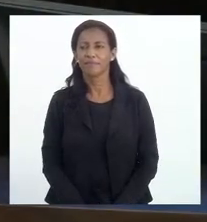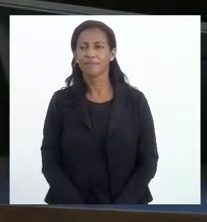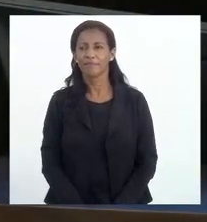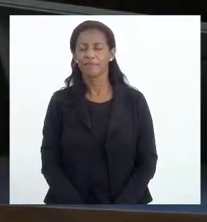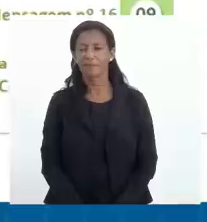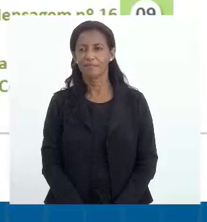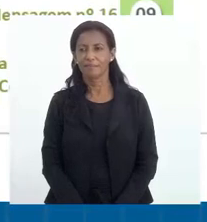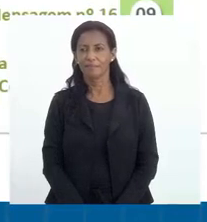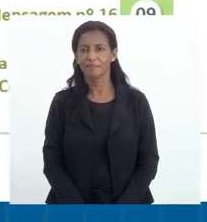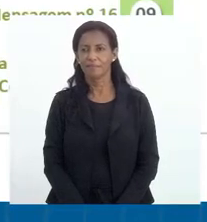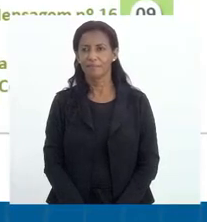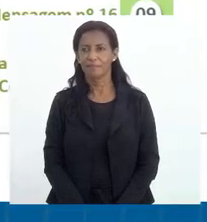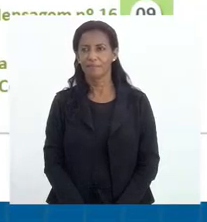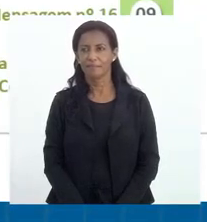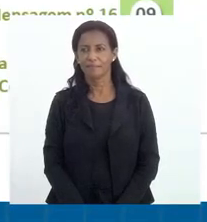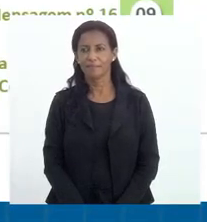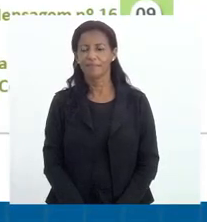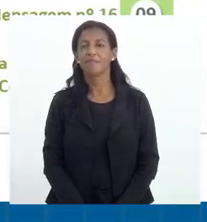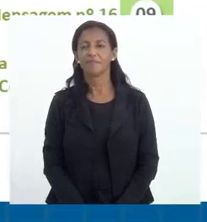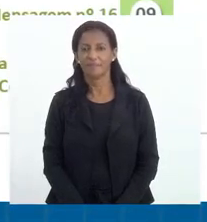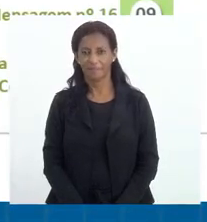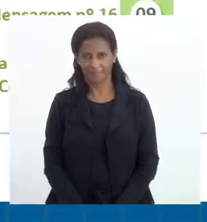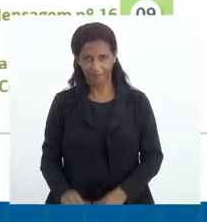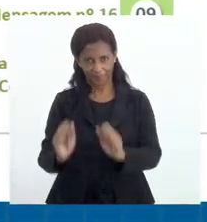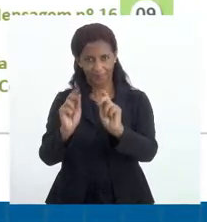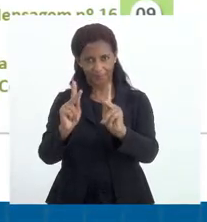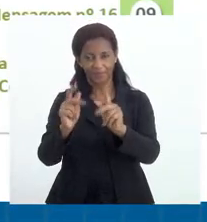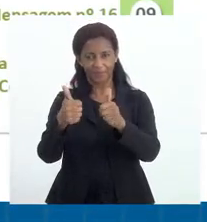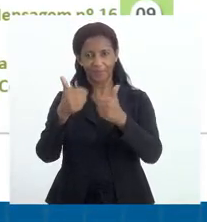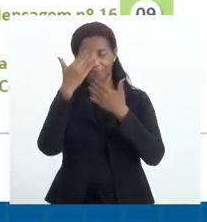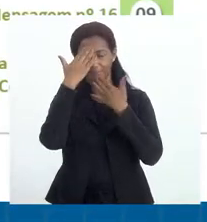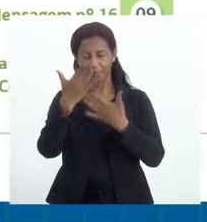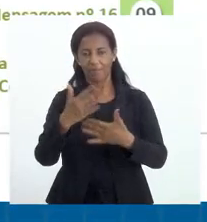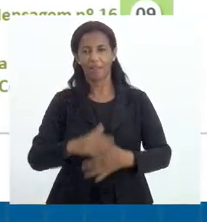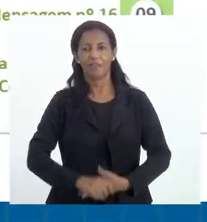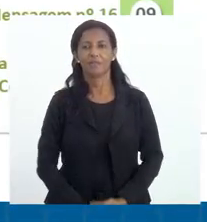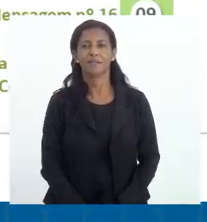É possível. Isso. Obrigado. Então,